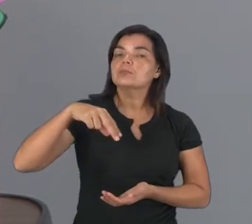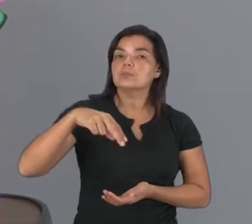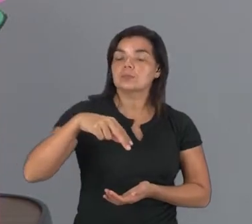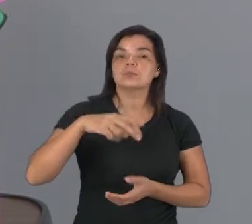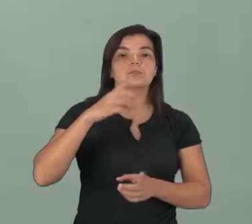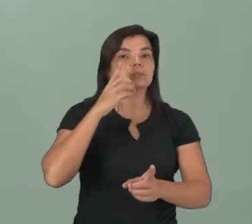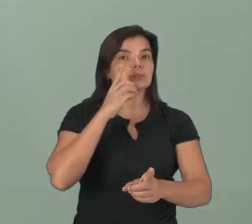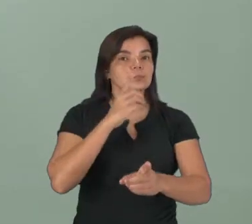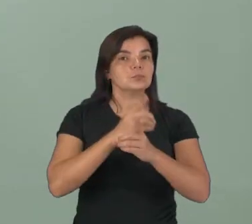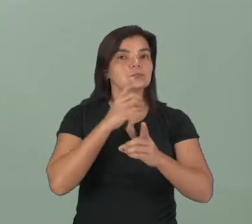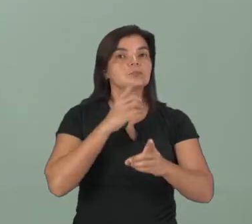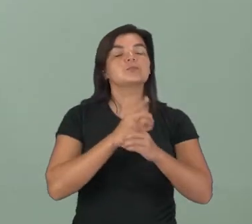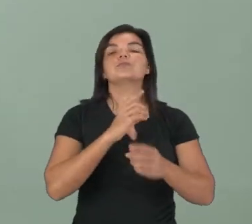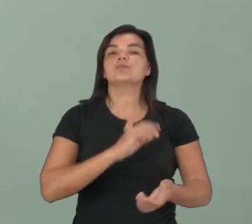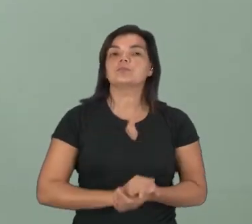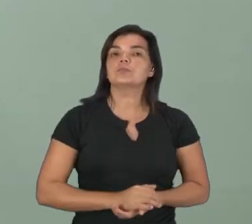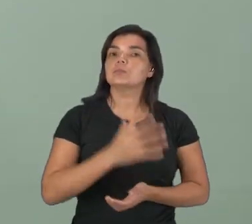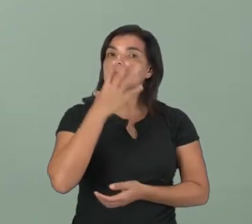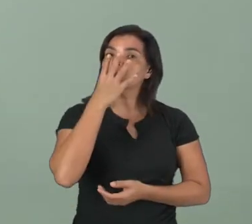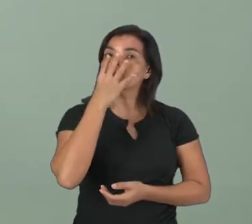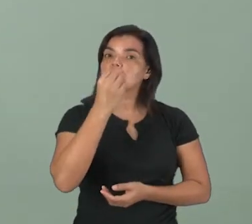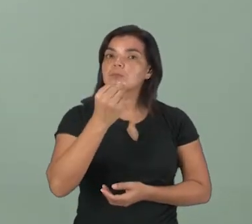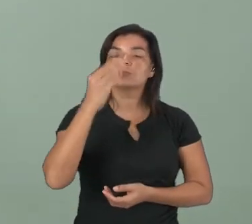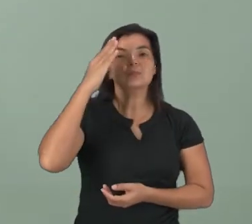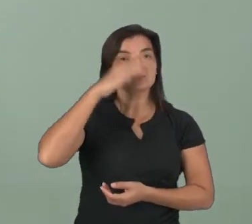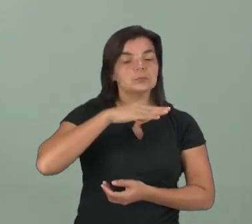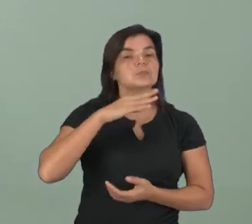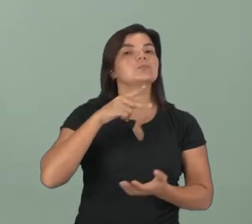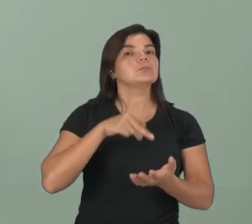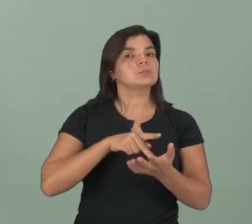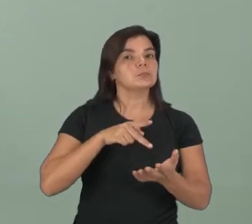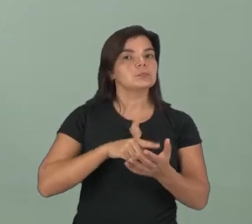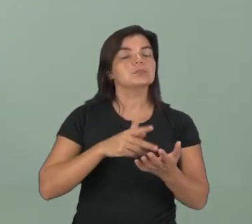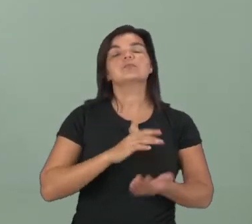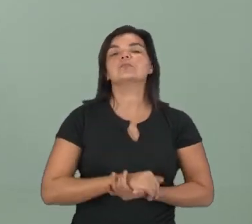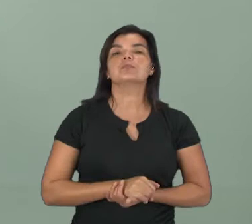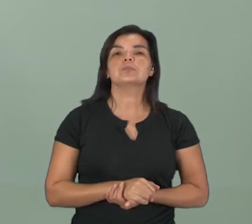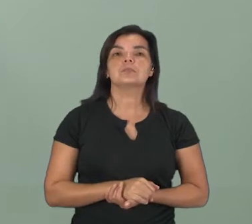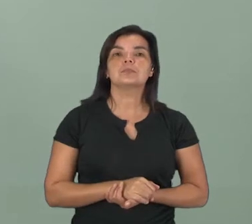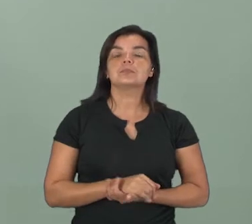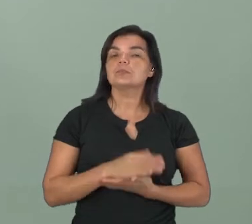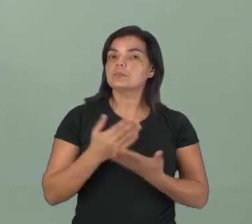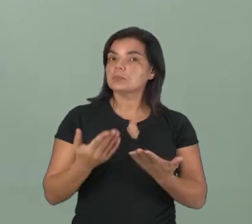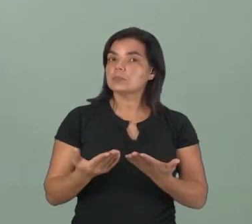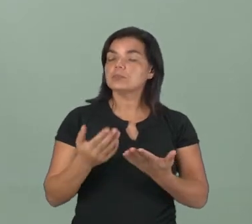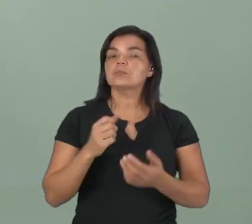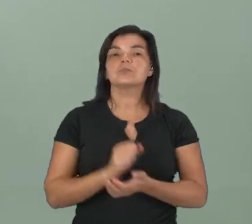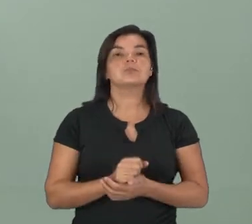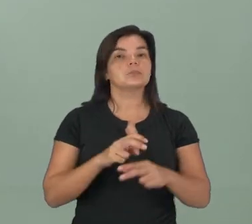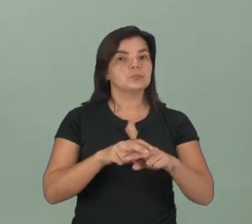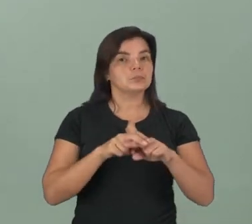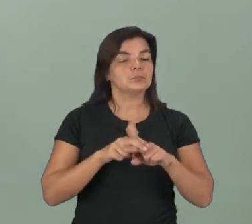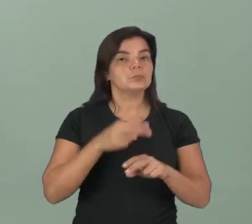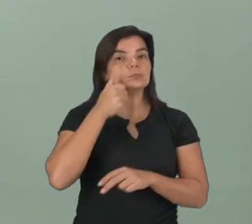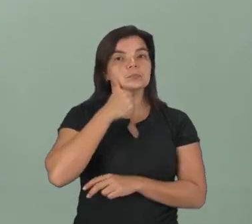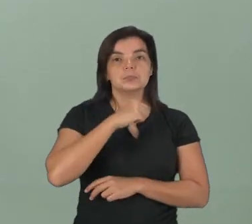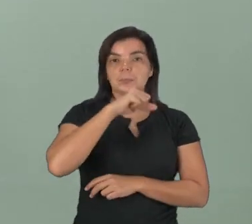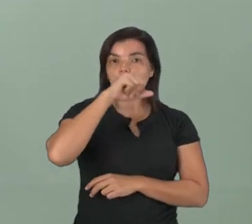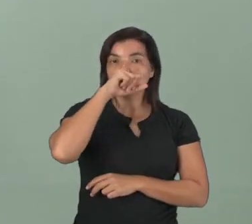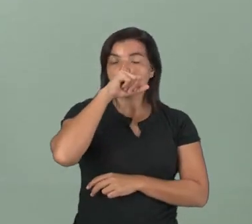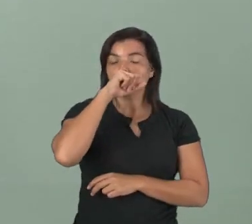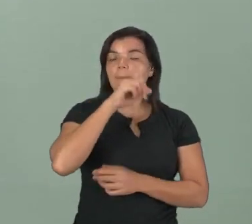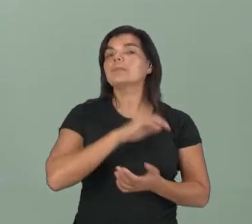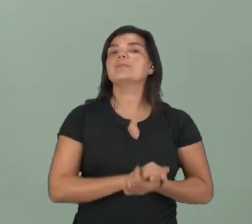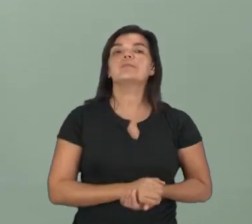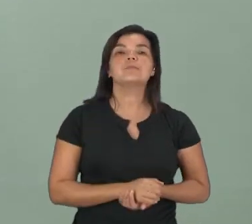ela encontrou com o lobo mau, não foi mesmo? Então, era por esse motivo que a mãe de